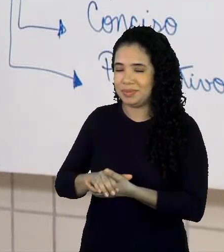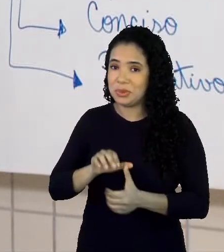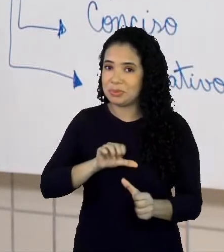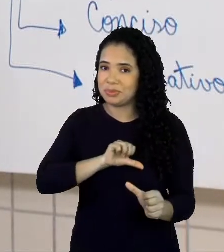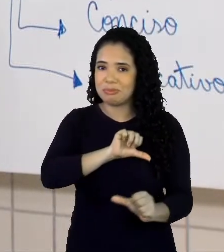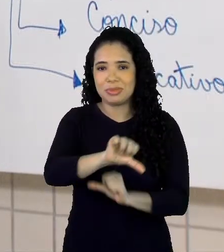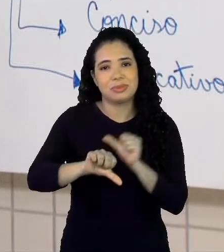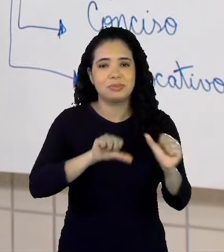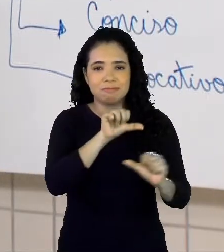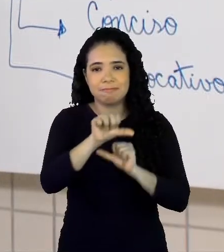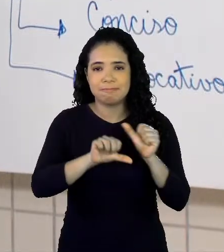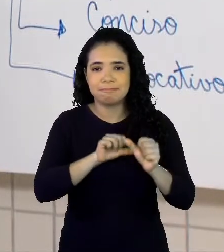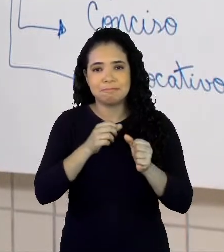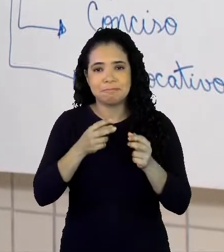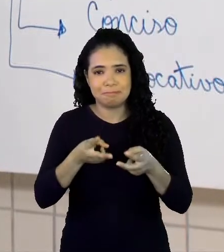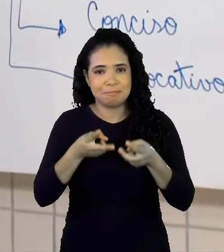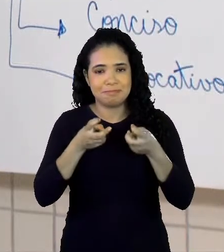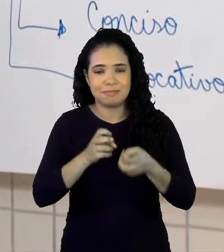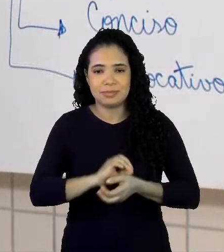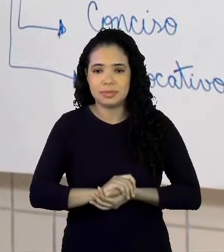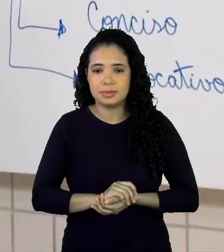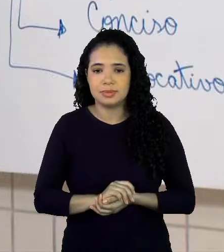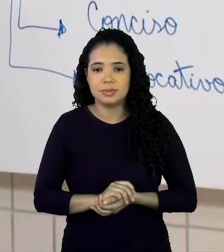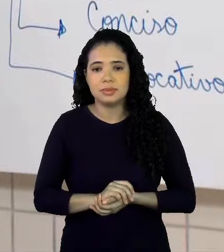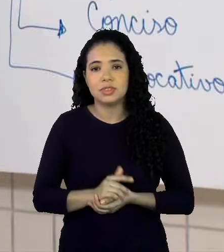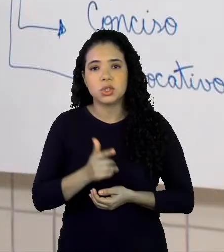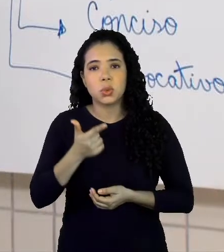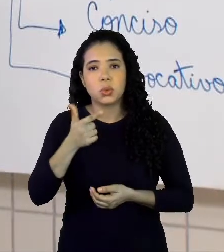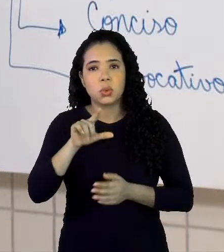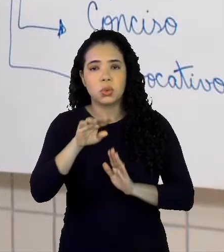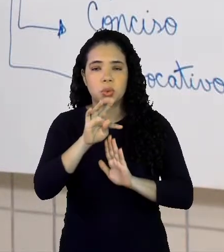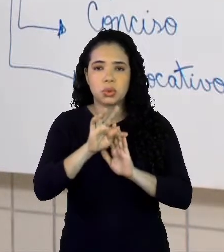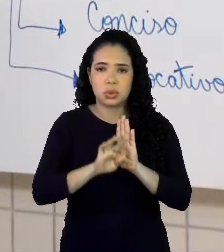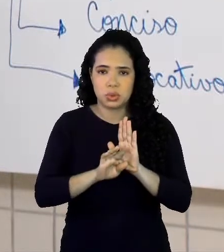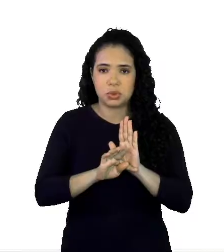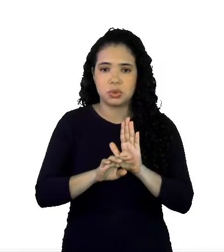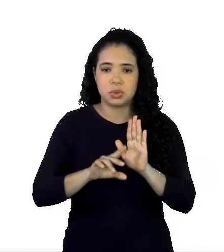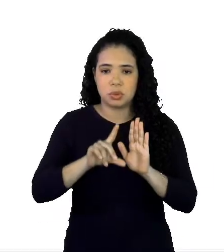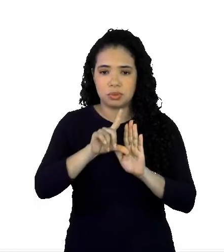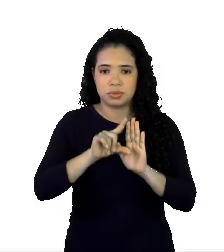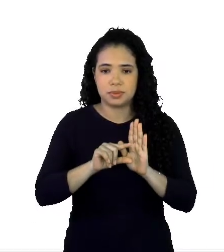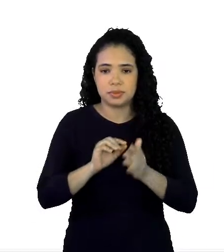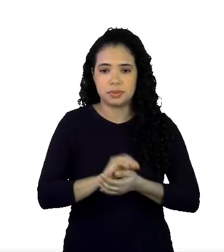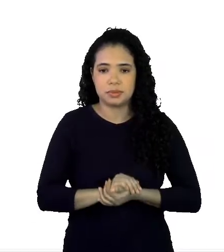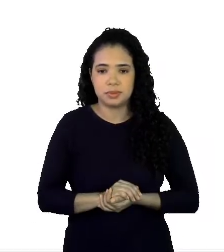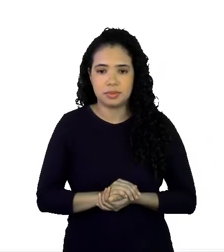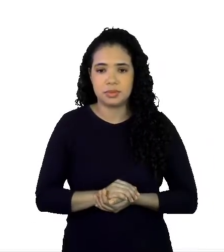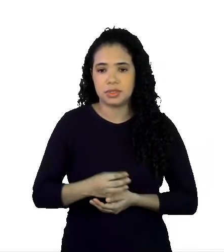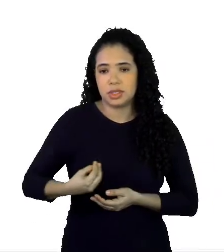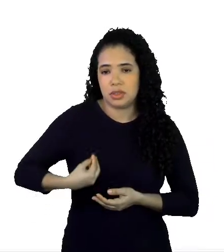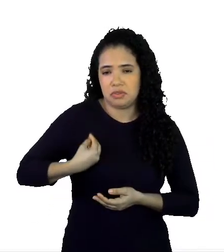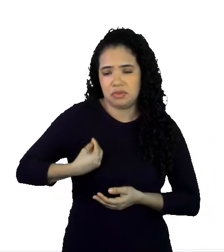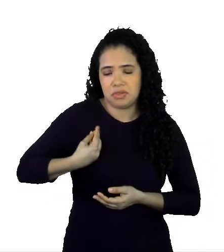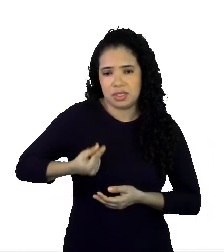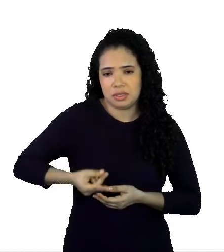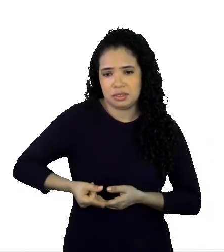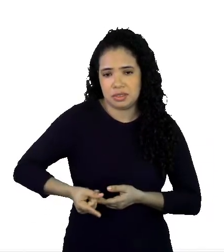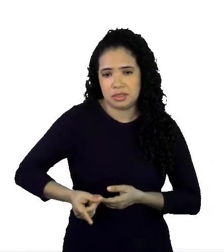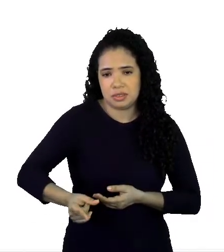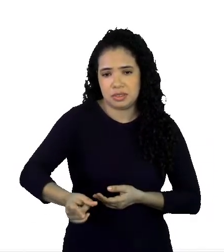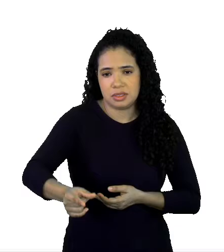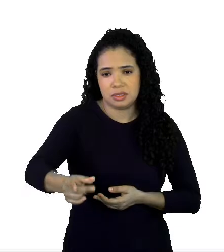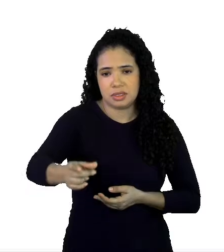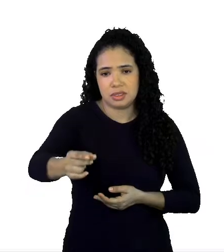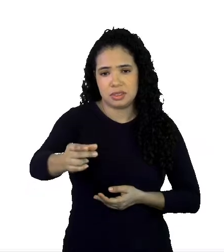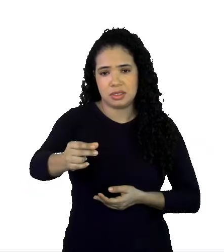O outro miniconto que tem lá, está lá texto 2, diz assim, ó: uma vida inteira pela frente e o